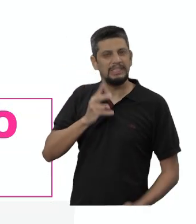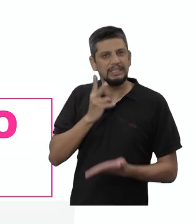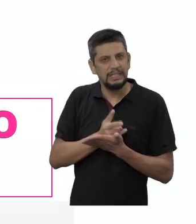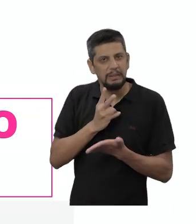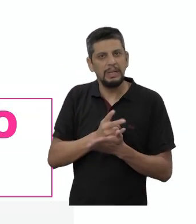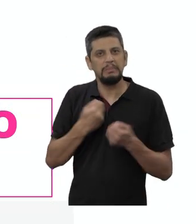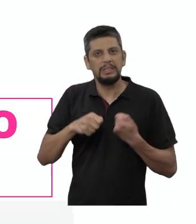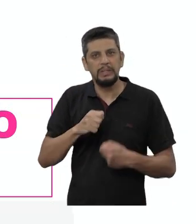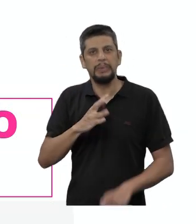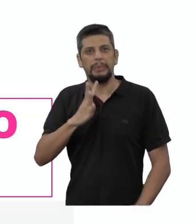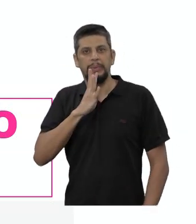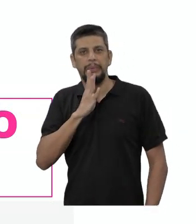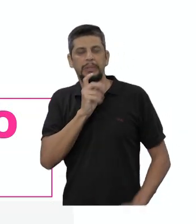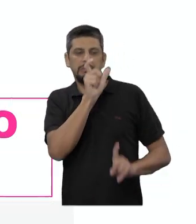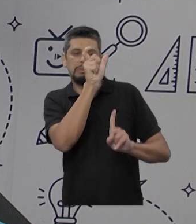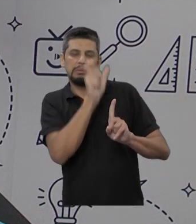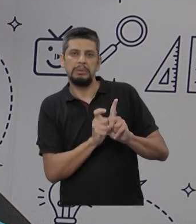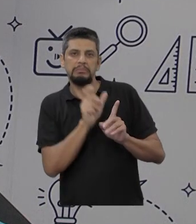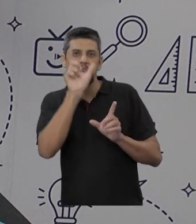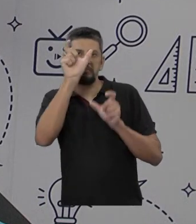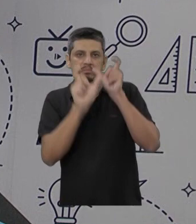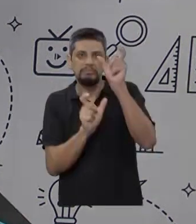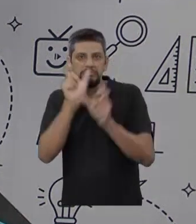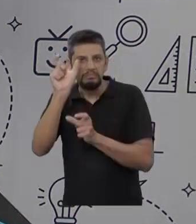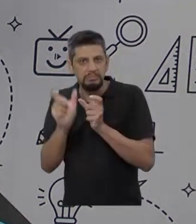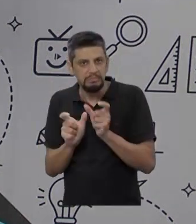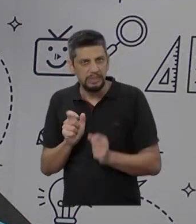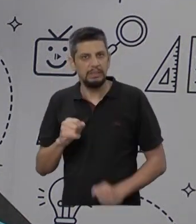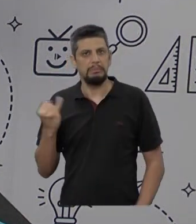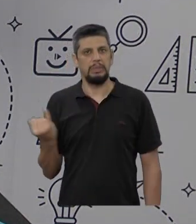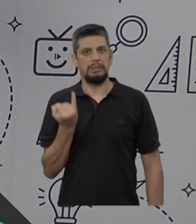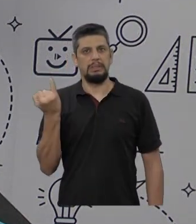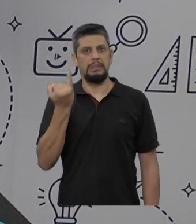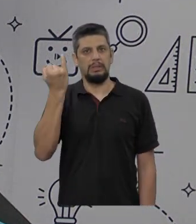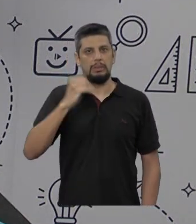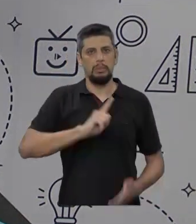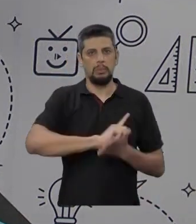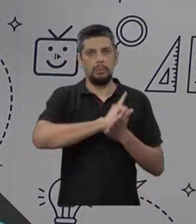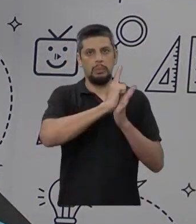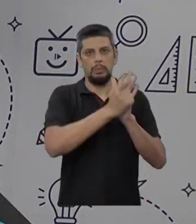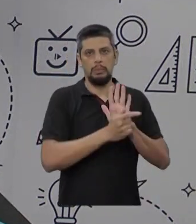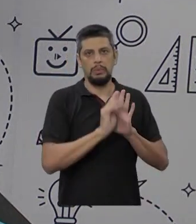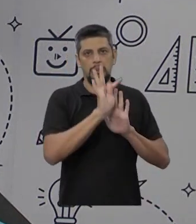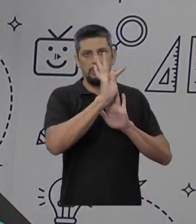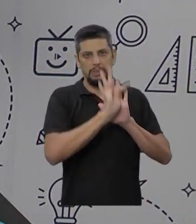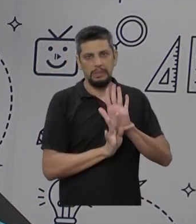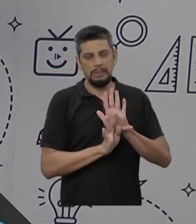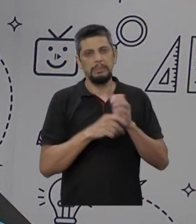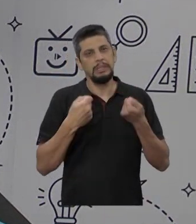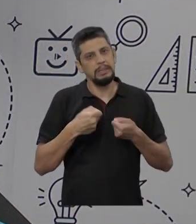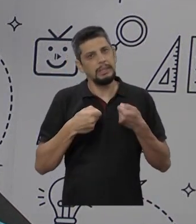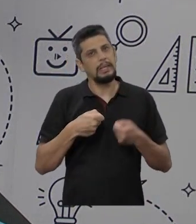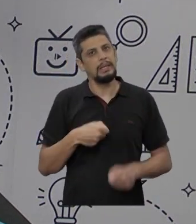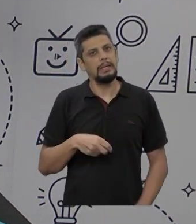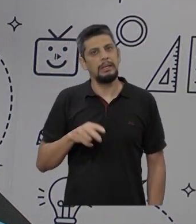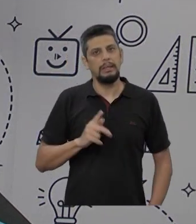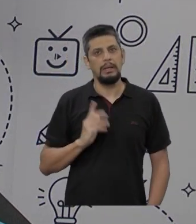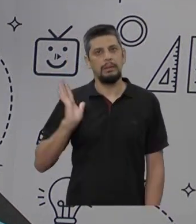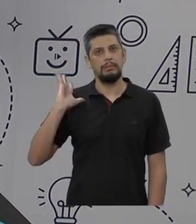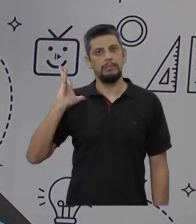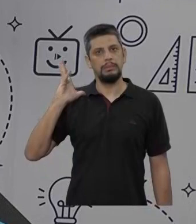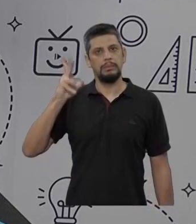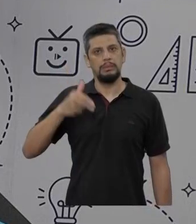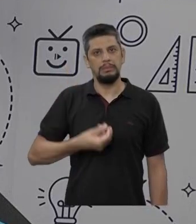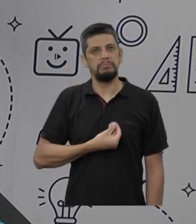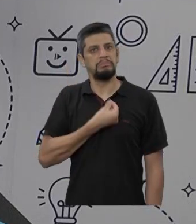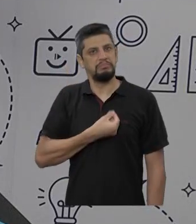né? Então, sempre que a gente precisa conhecer algum personagem, uma personalidade importante, o gênero textual que a gente deve buscar